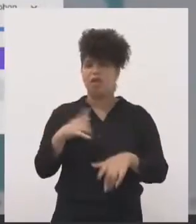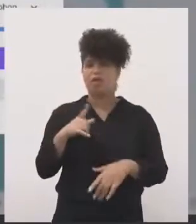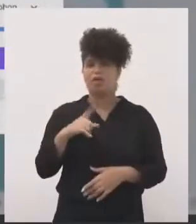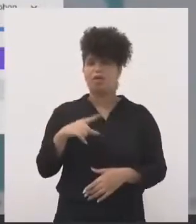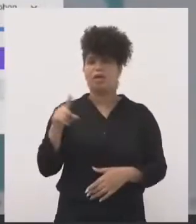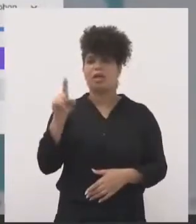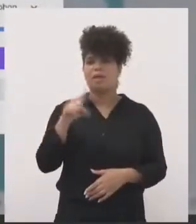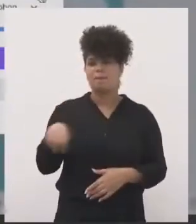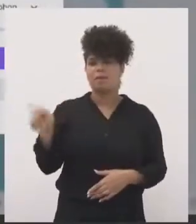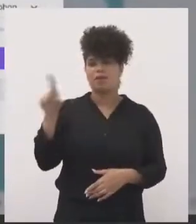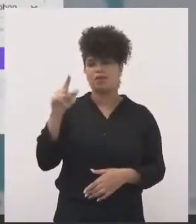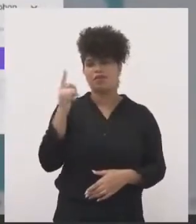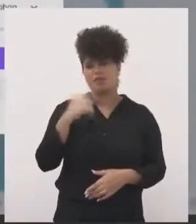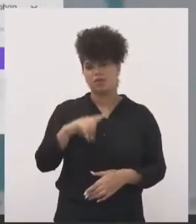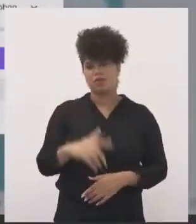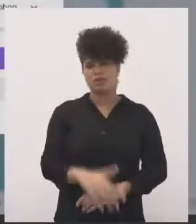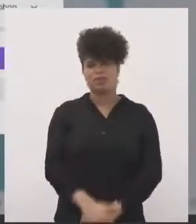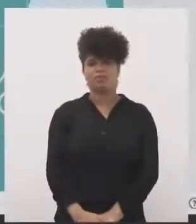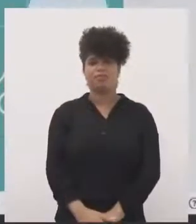aquela página.